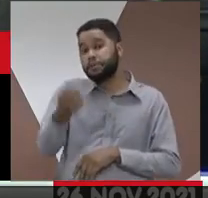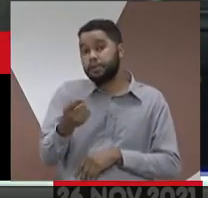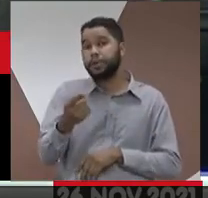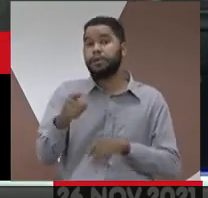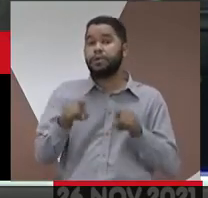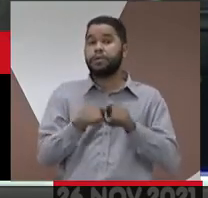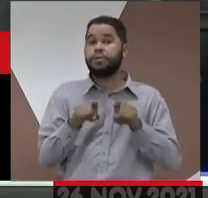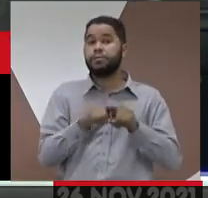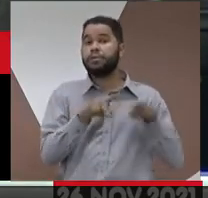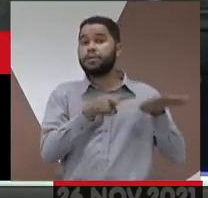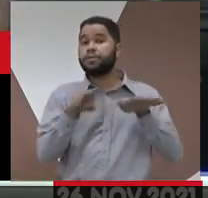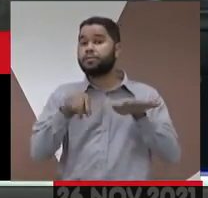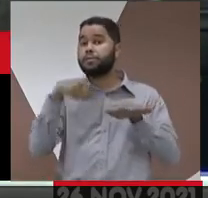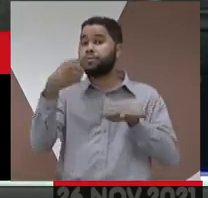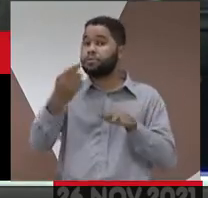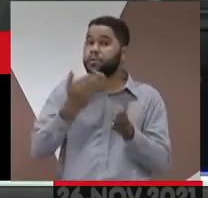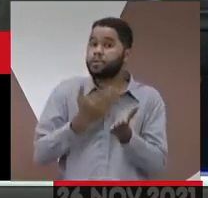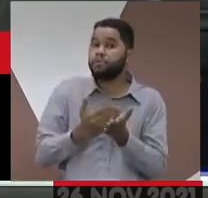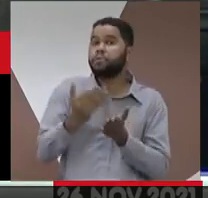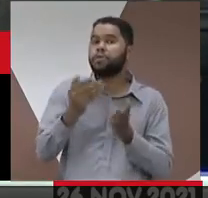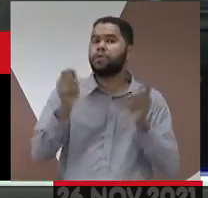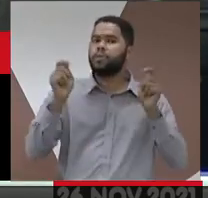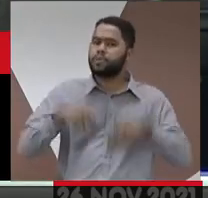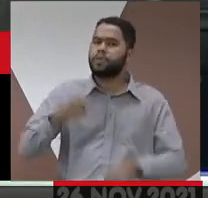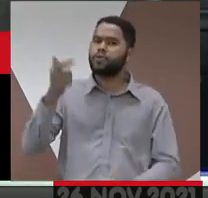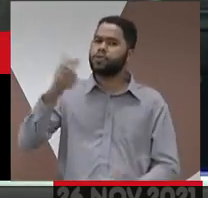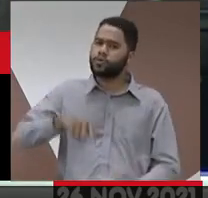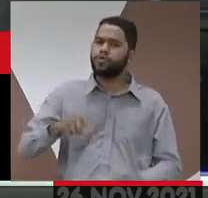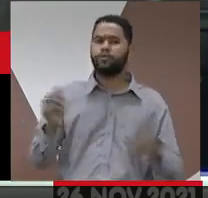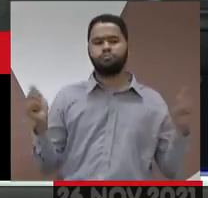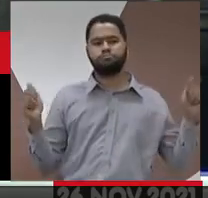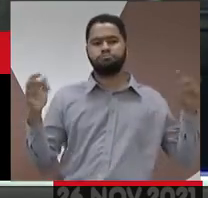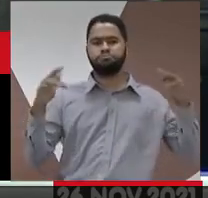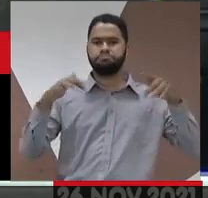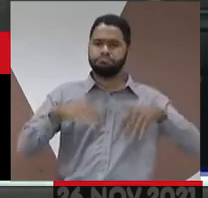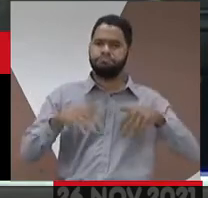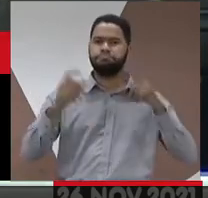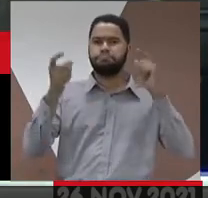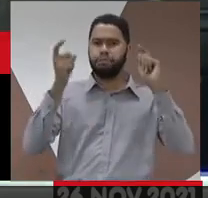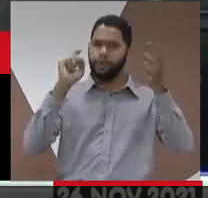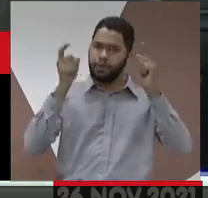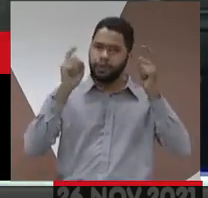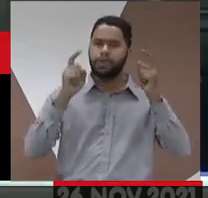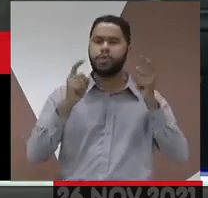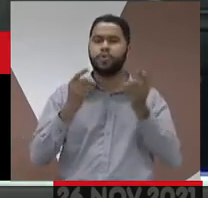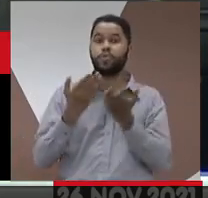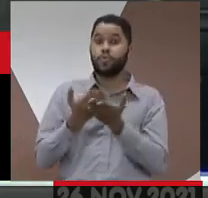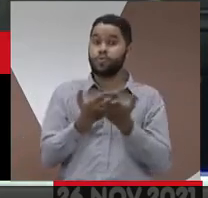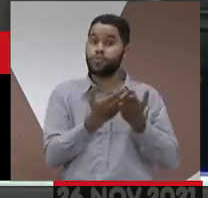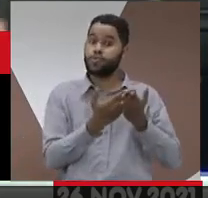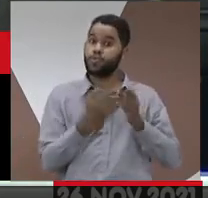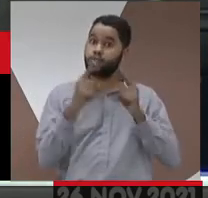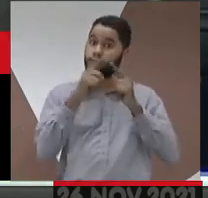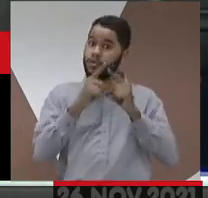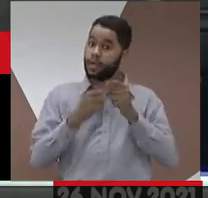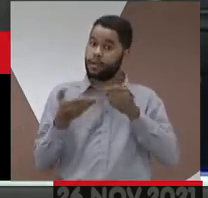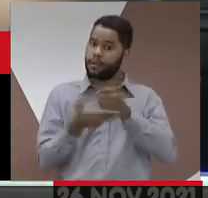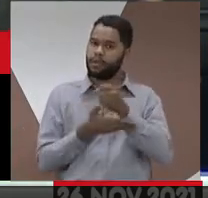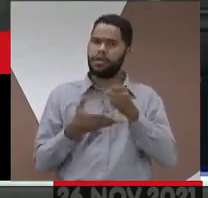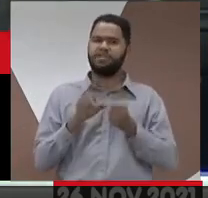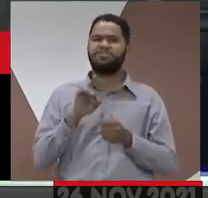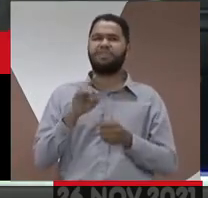da próxima semana, possamos aqui, mais uma vez, nos reunir, aí diante de um estudo técnico, não somente